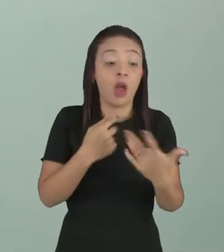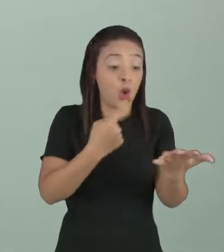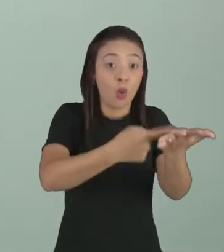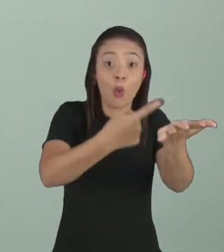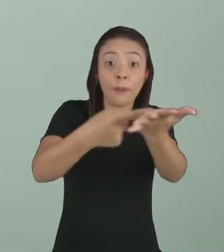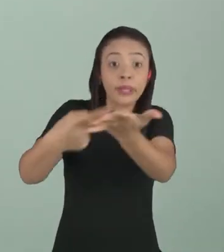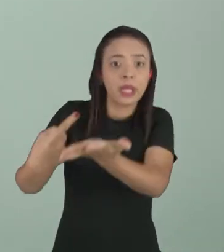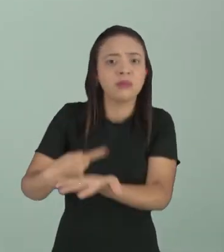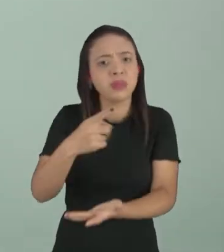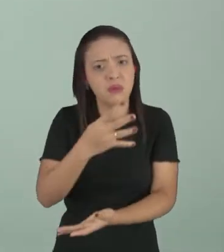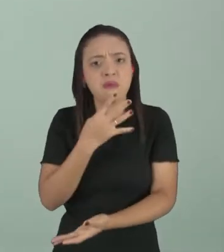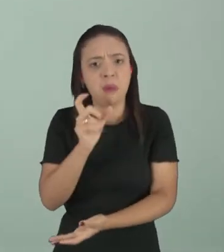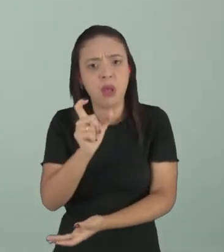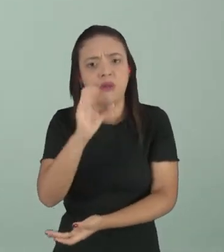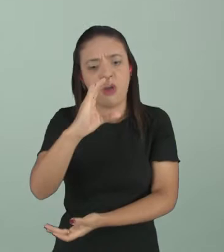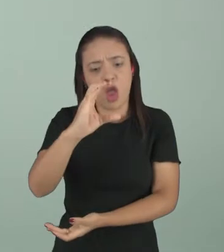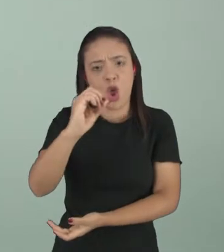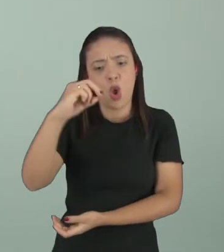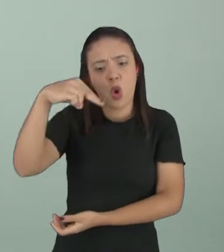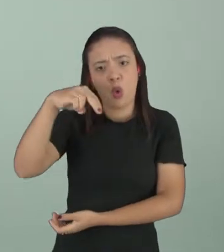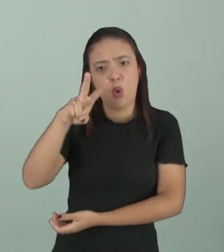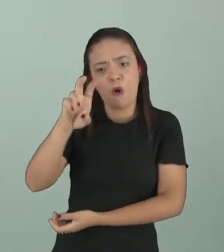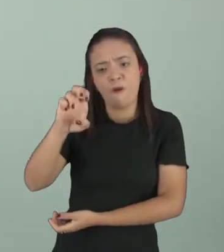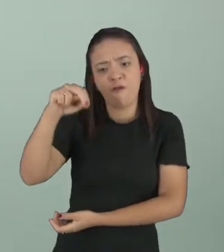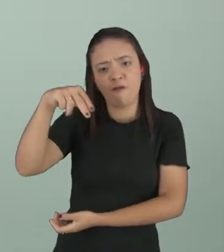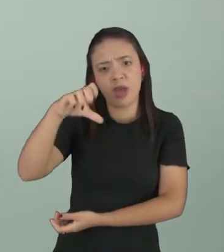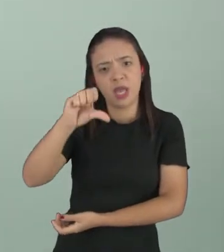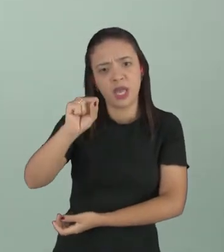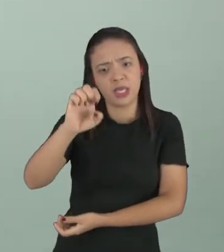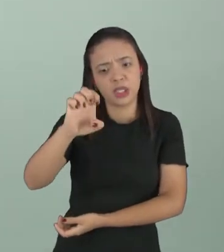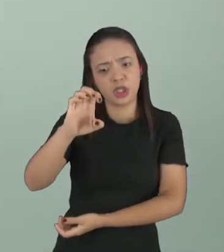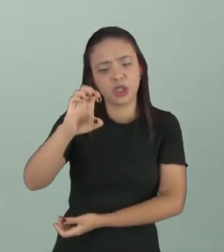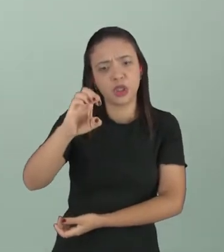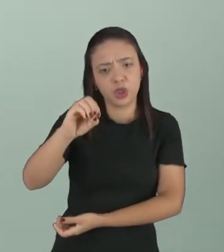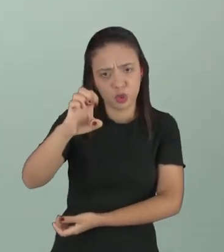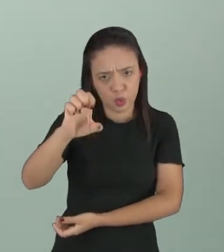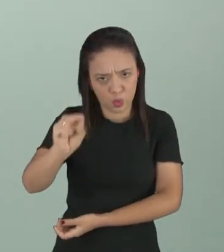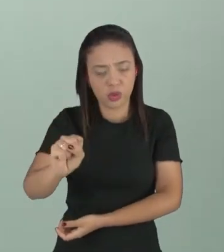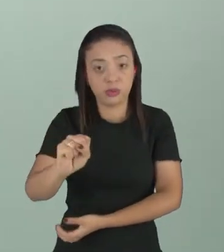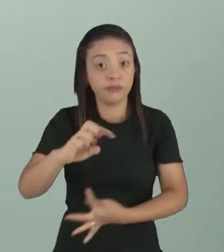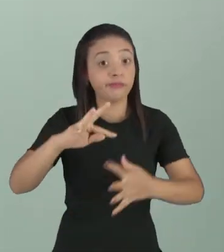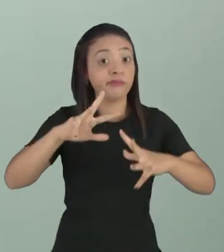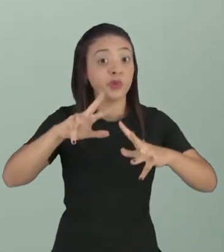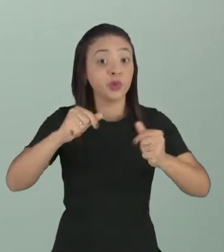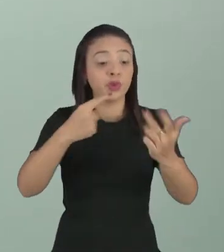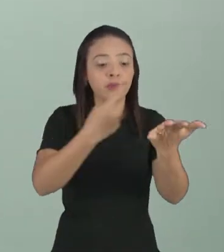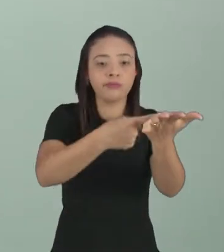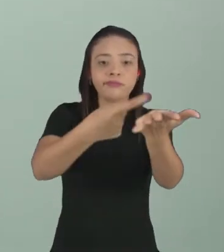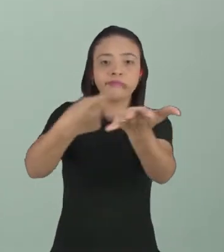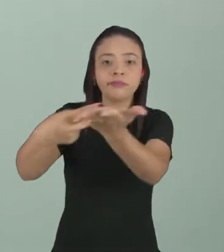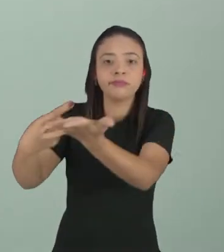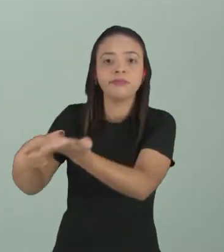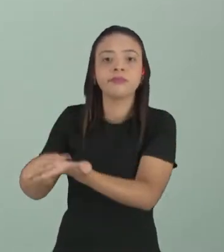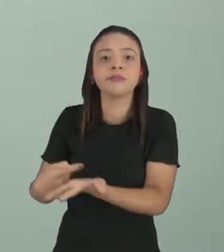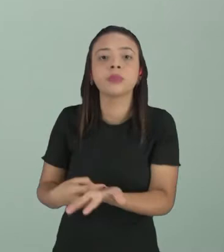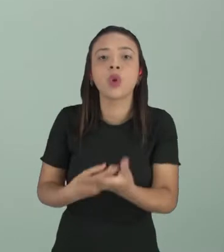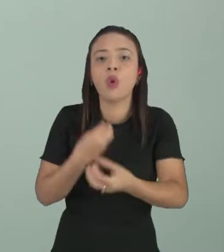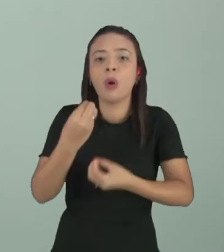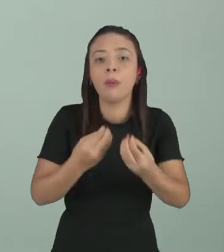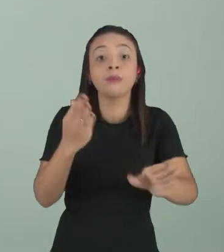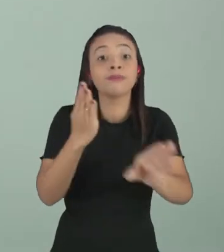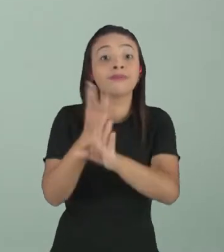convenções. Já ouviu falar nessa palavra? Convenções? Ou seja, tudo que se determina através do